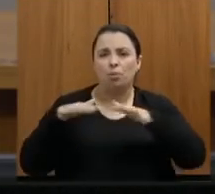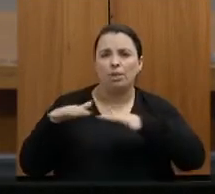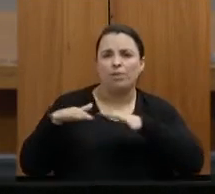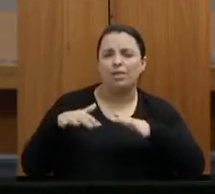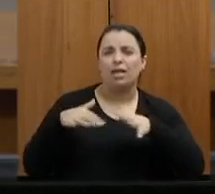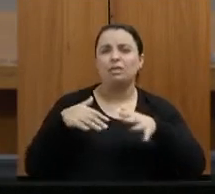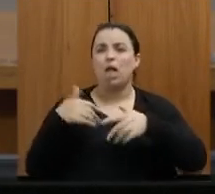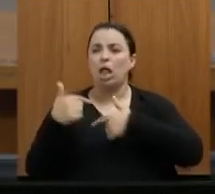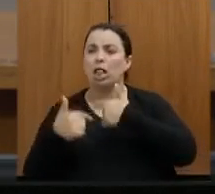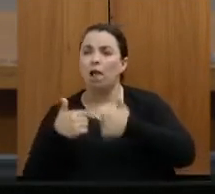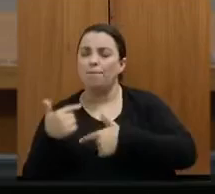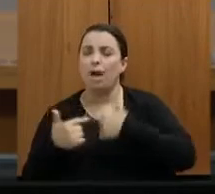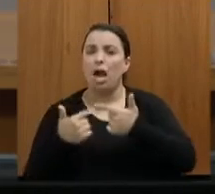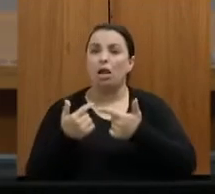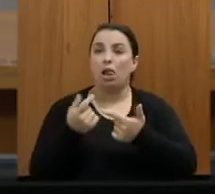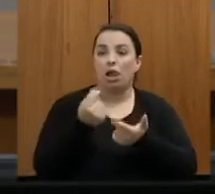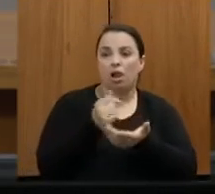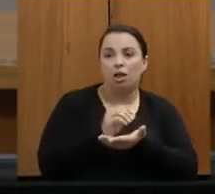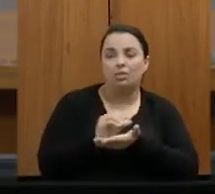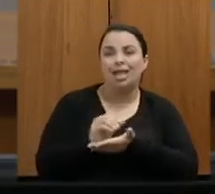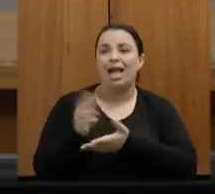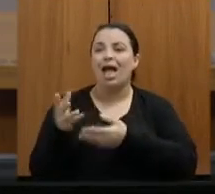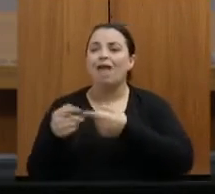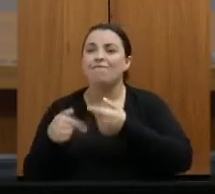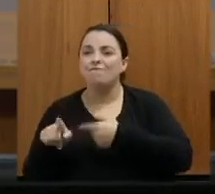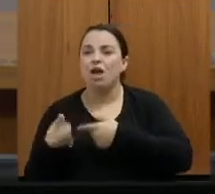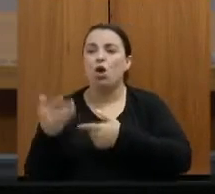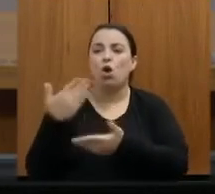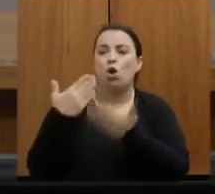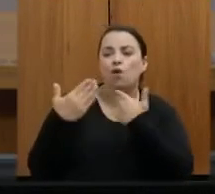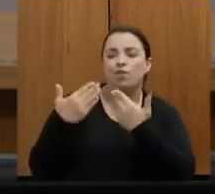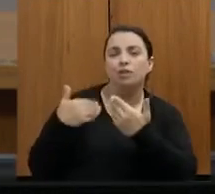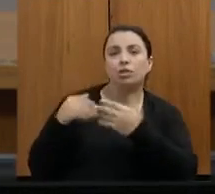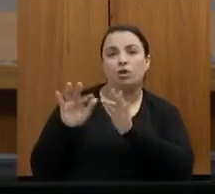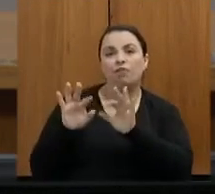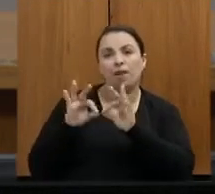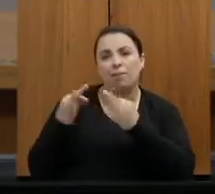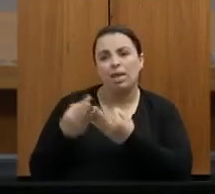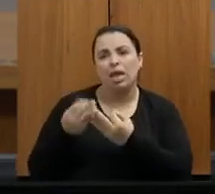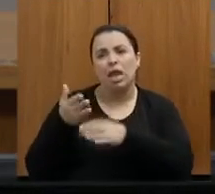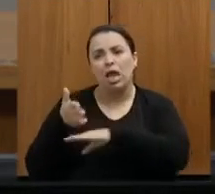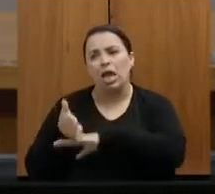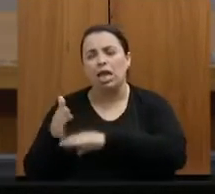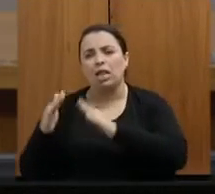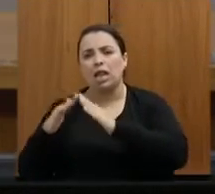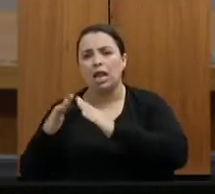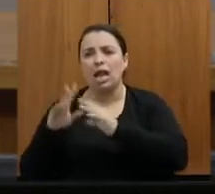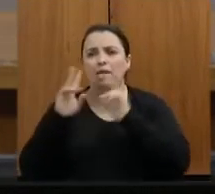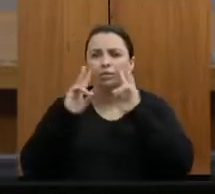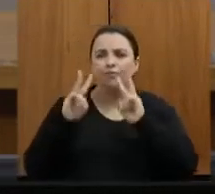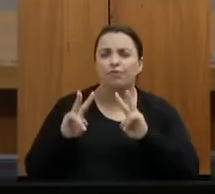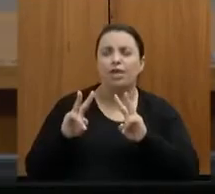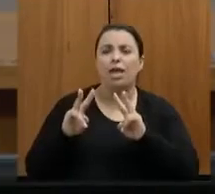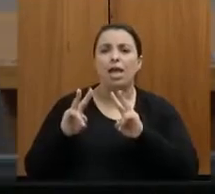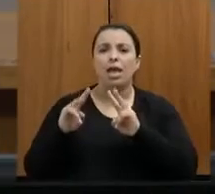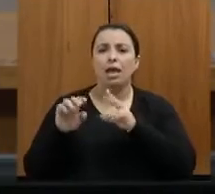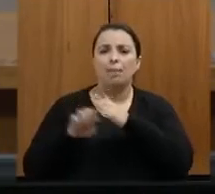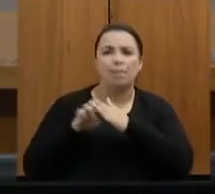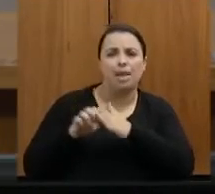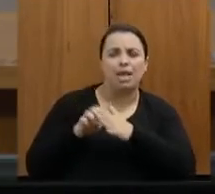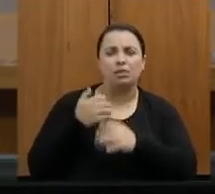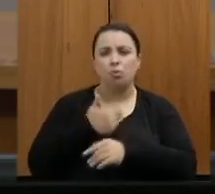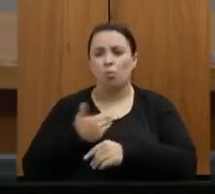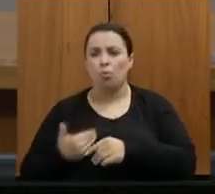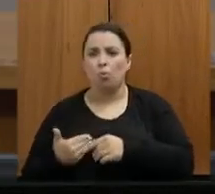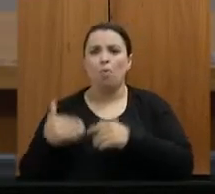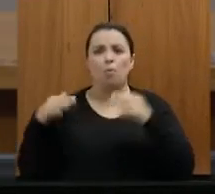é mexer com as famílias, entrar na casa das pessoas, ver a movimentação de empresas, do poder público, e lá